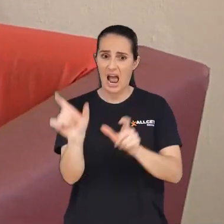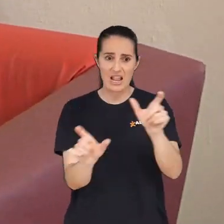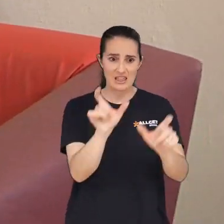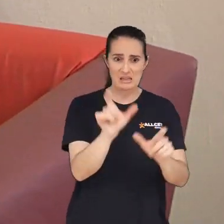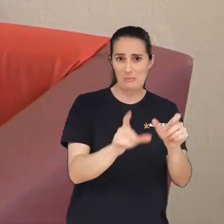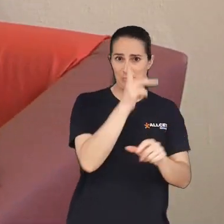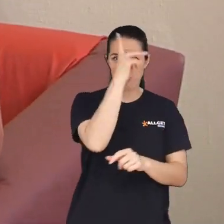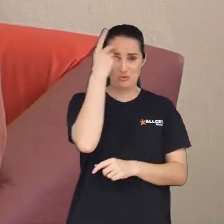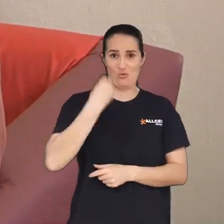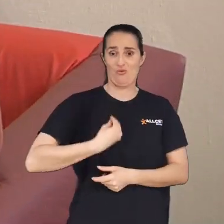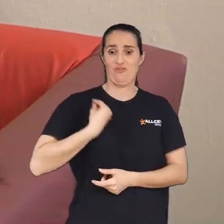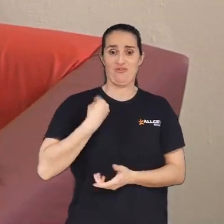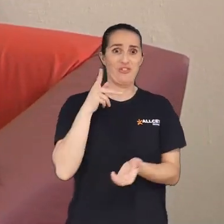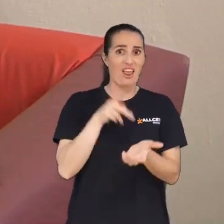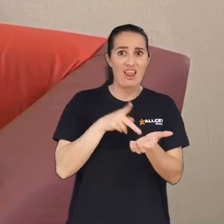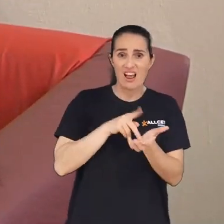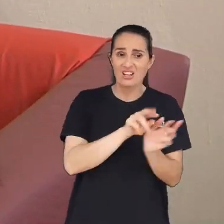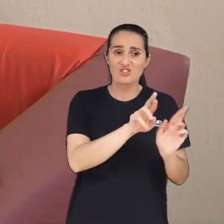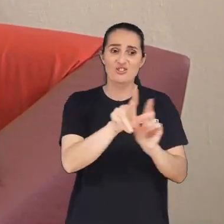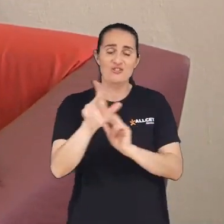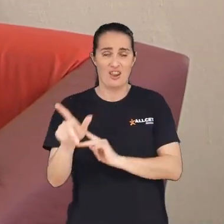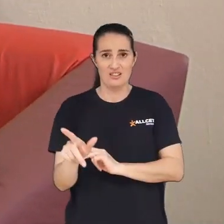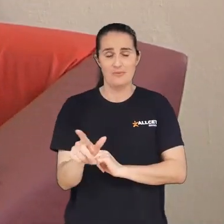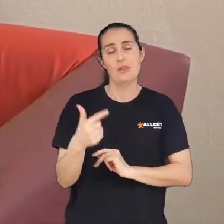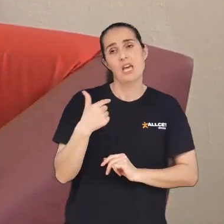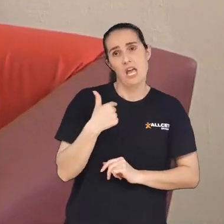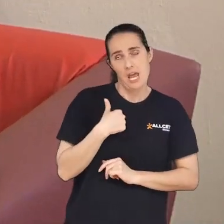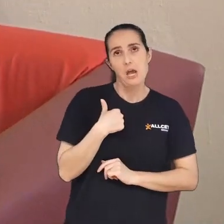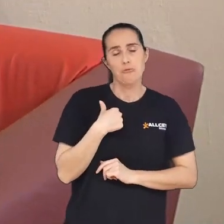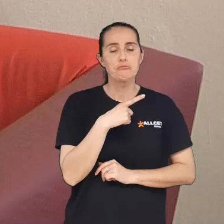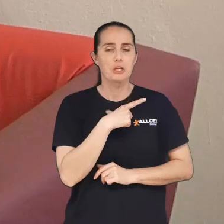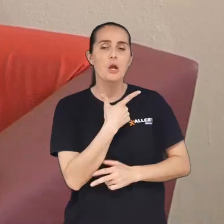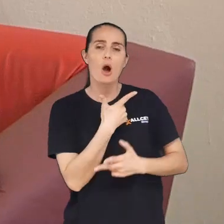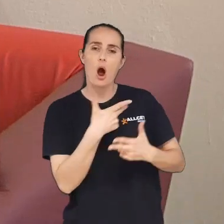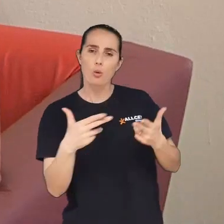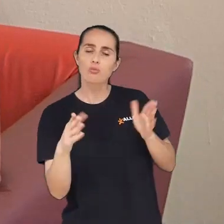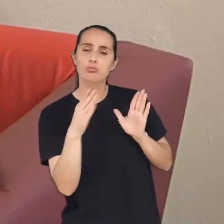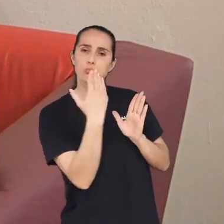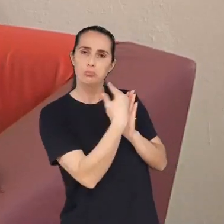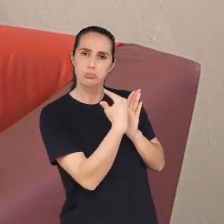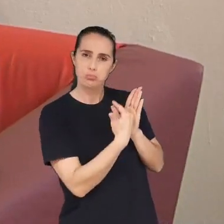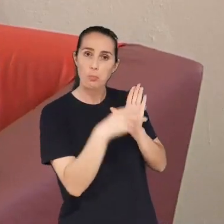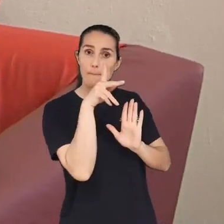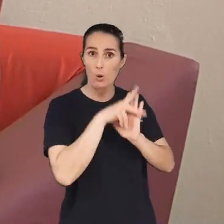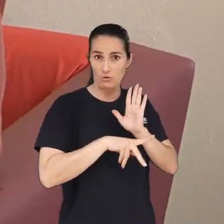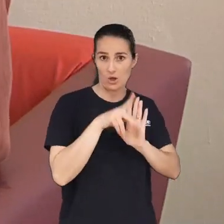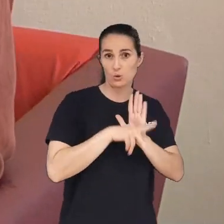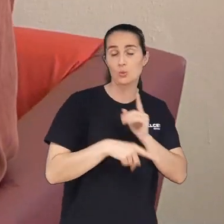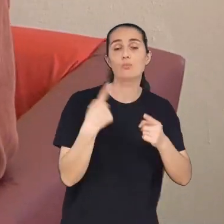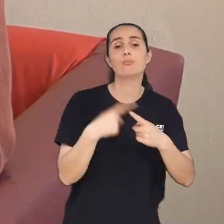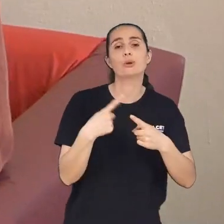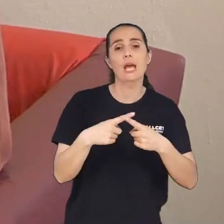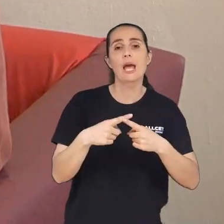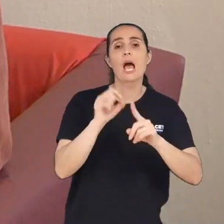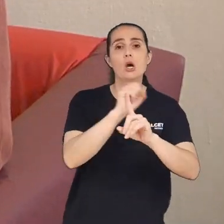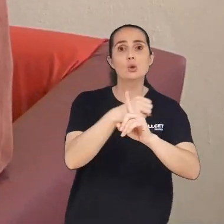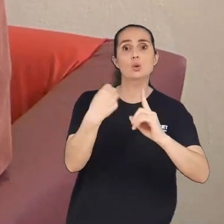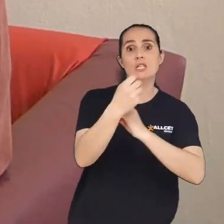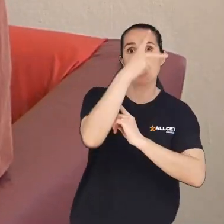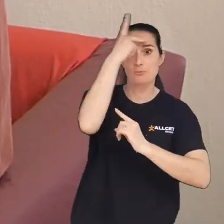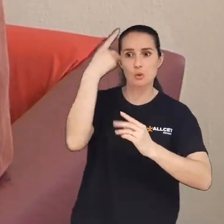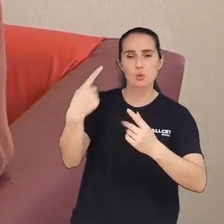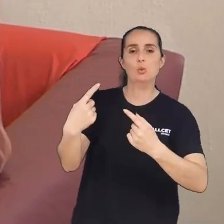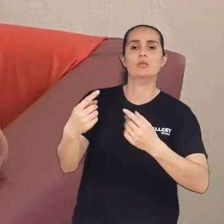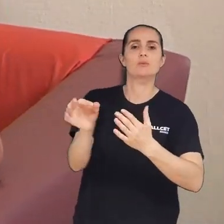como opção, alguns projetos já apresentados na Câmara foram por indicação da sociedade. Porque às vezes a realidade que eu vivo,